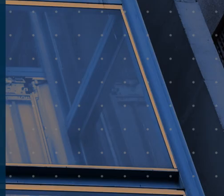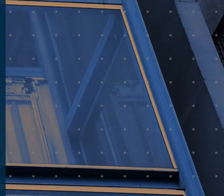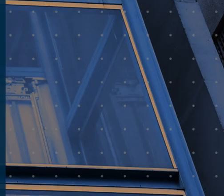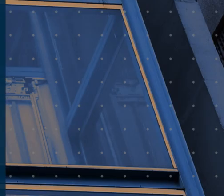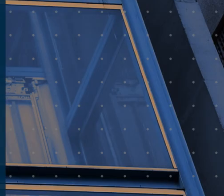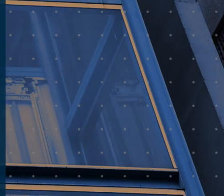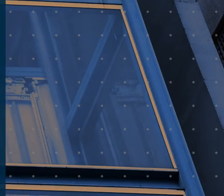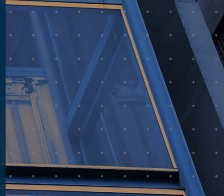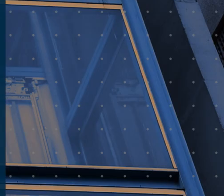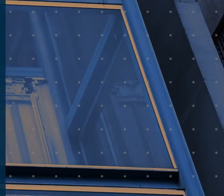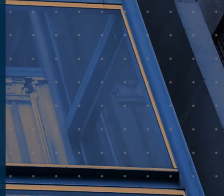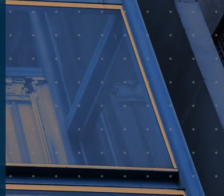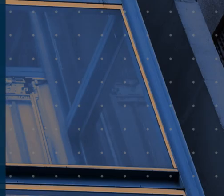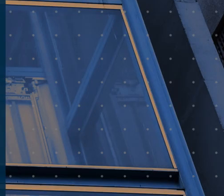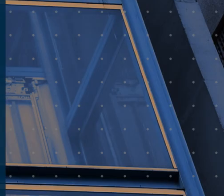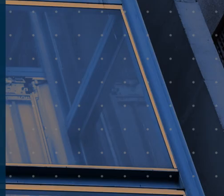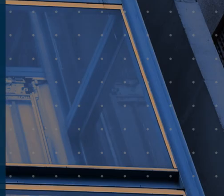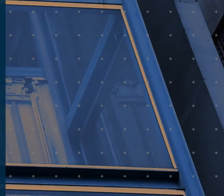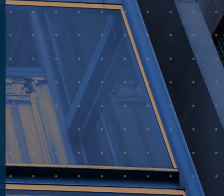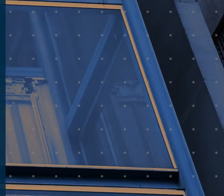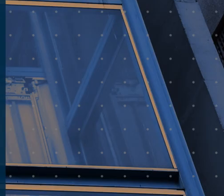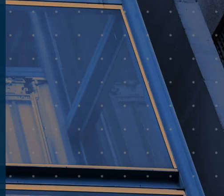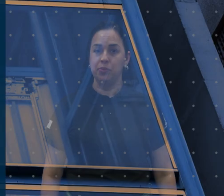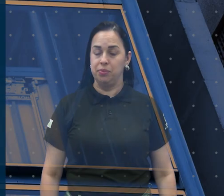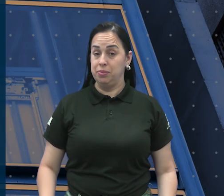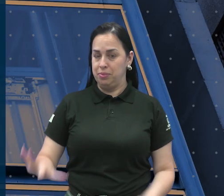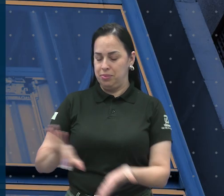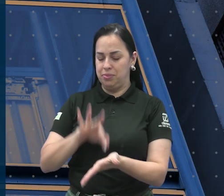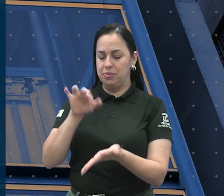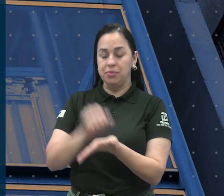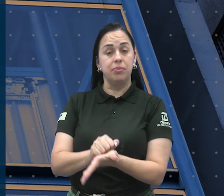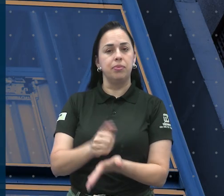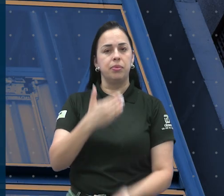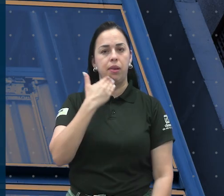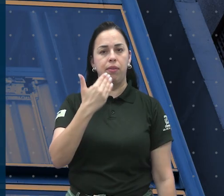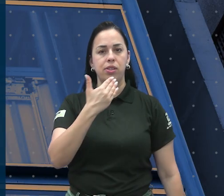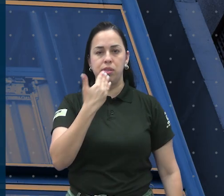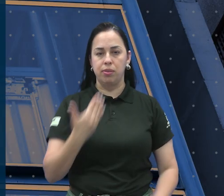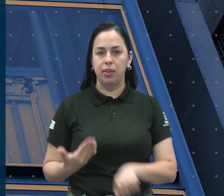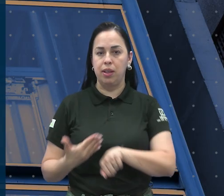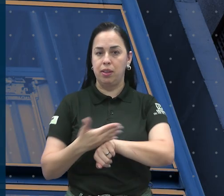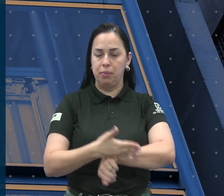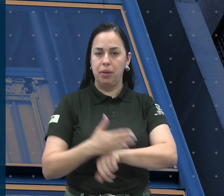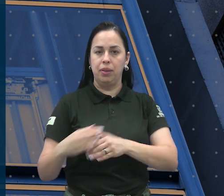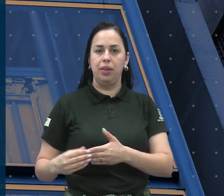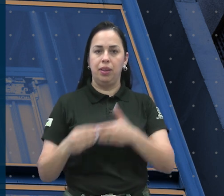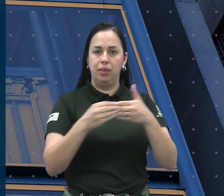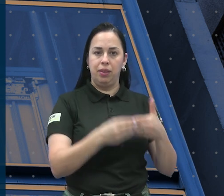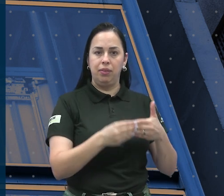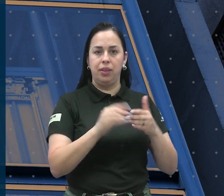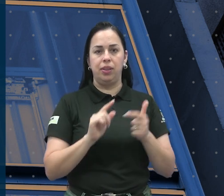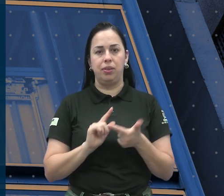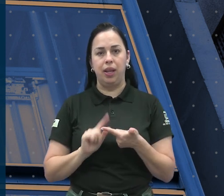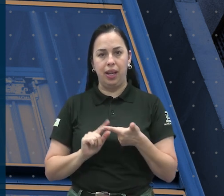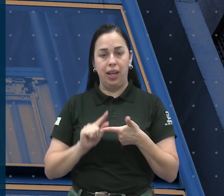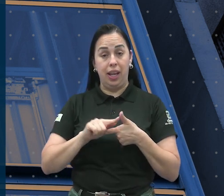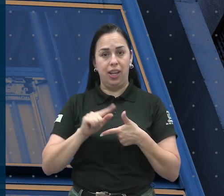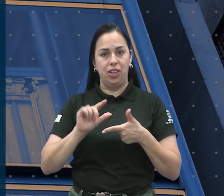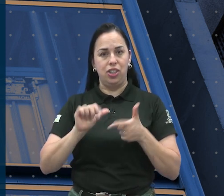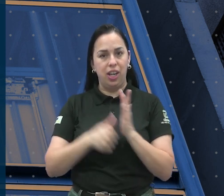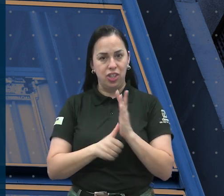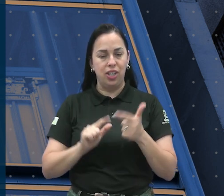deficiência no cargo de operador de teleatendimento ativo. Para se candidatar é fácil. É só comparecer ao PAT